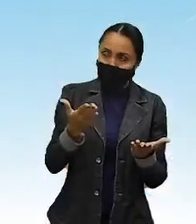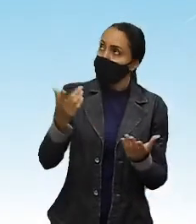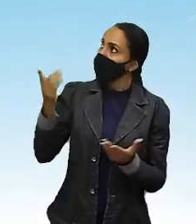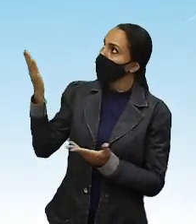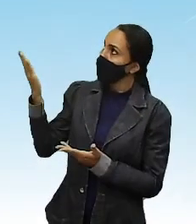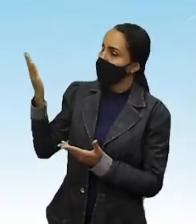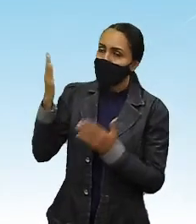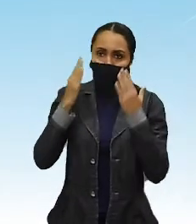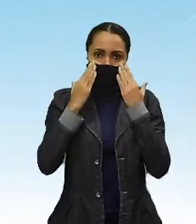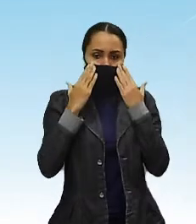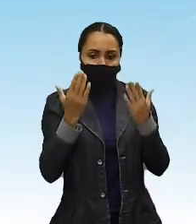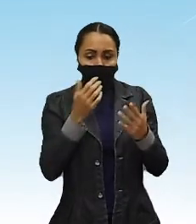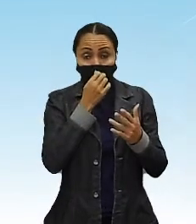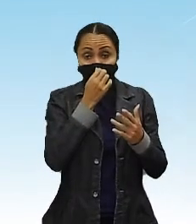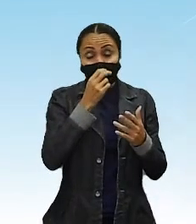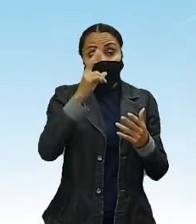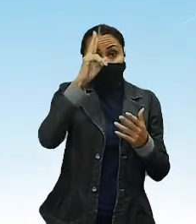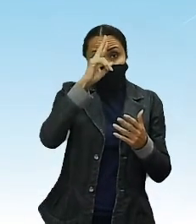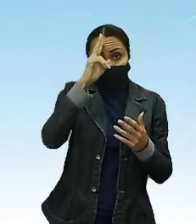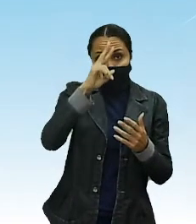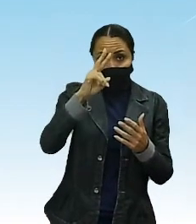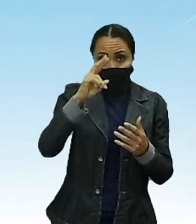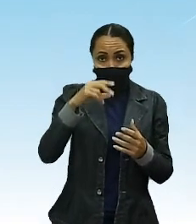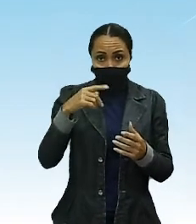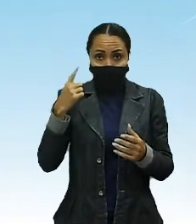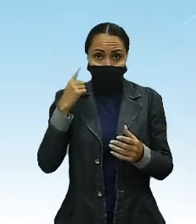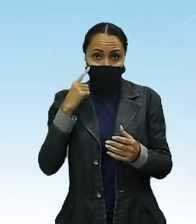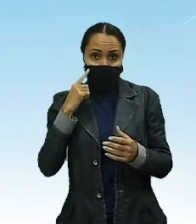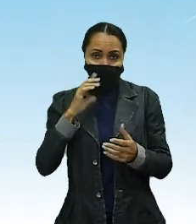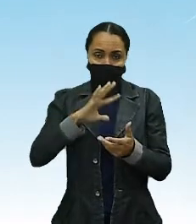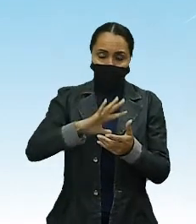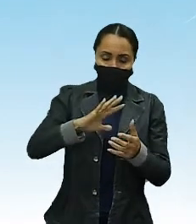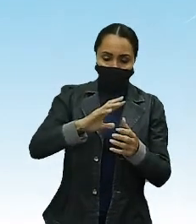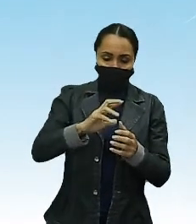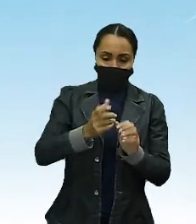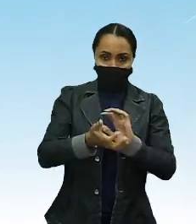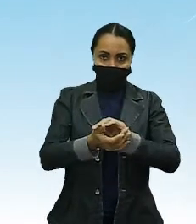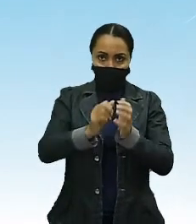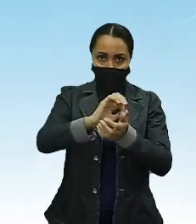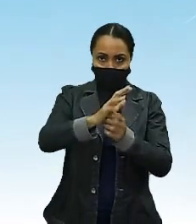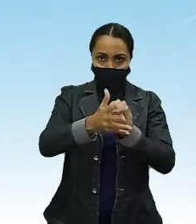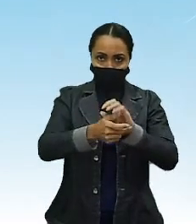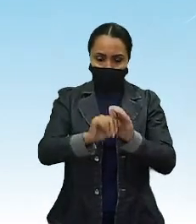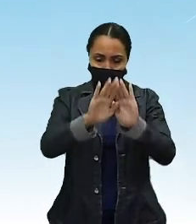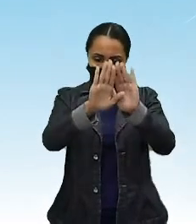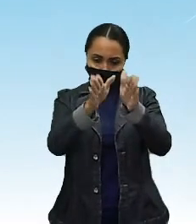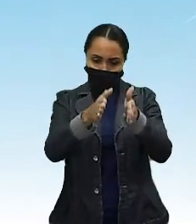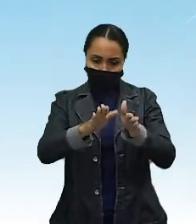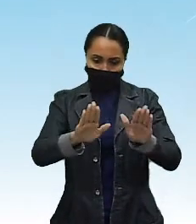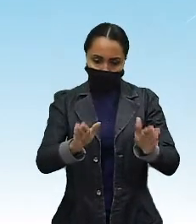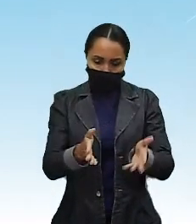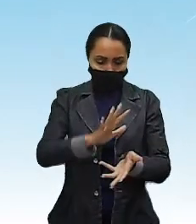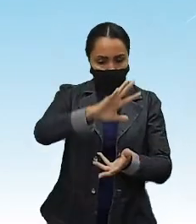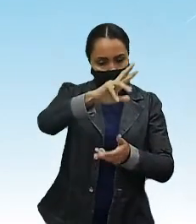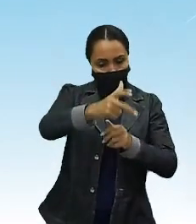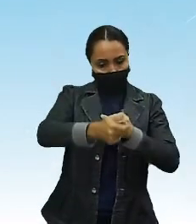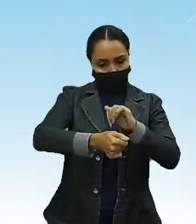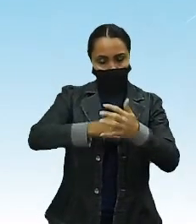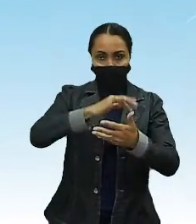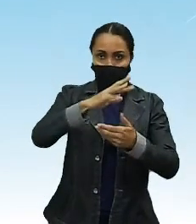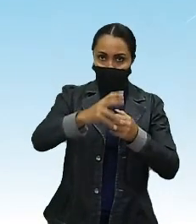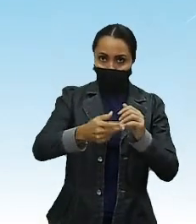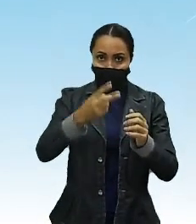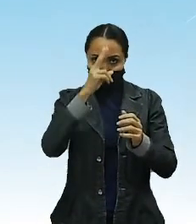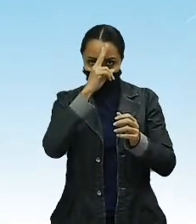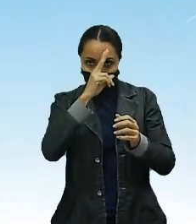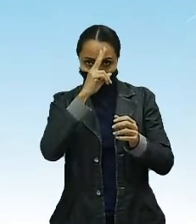preste atenção. Lembra aquele pessoal que pega o barro e faz o vaso? Então, aquilo, o vaso feito